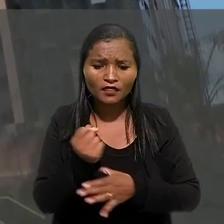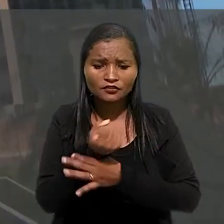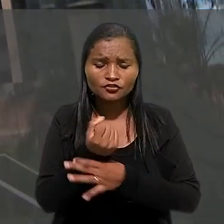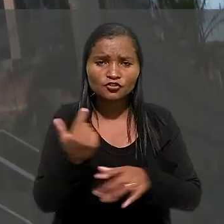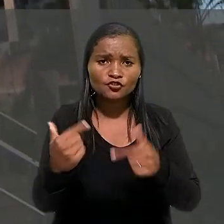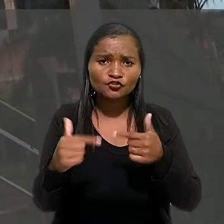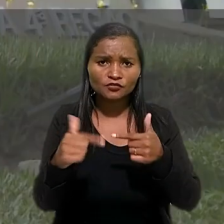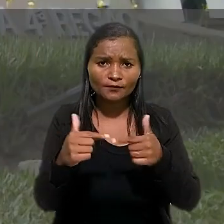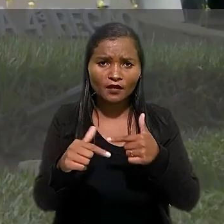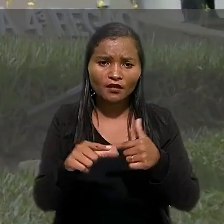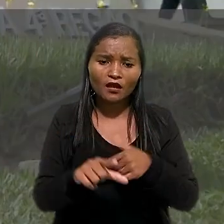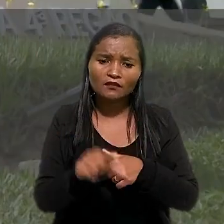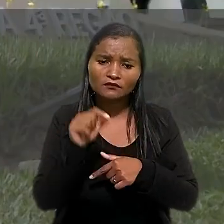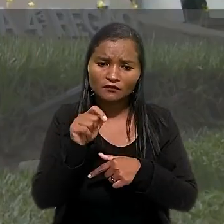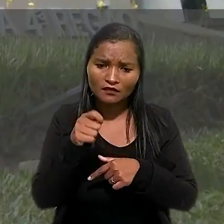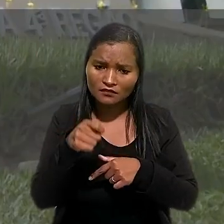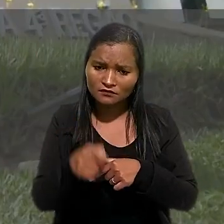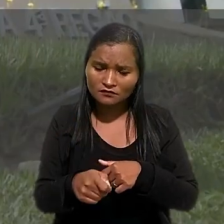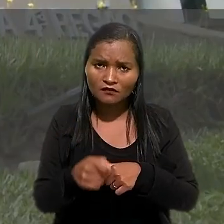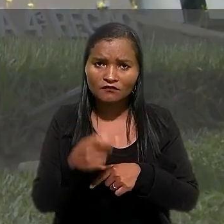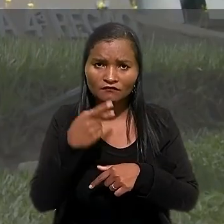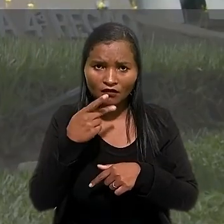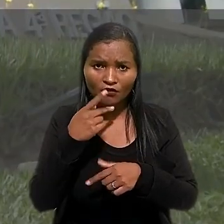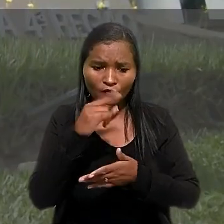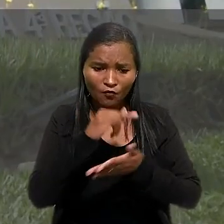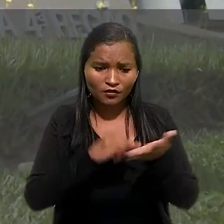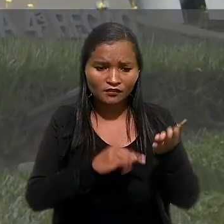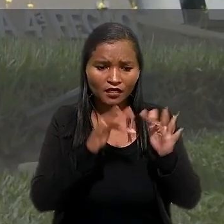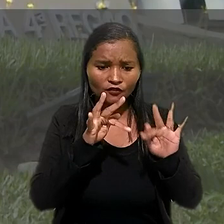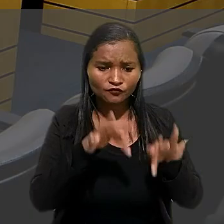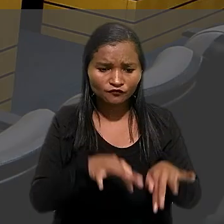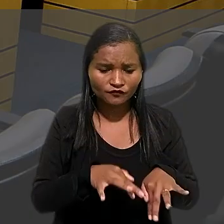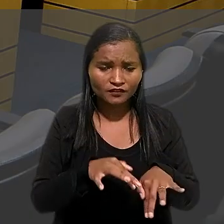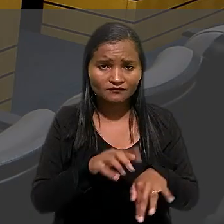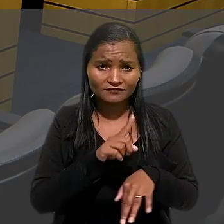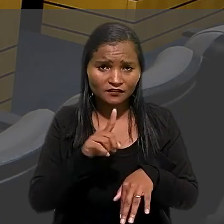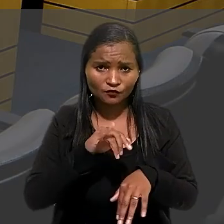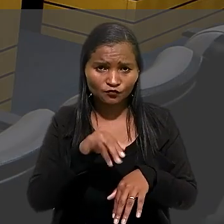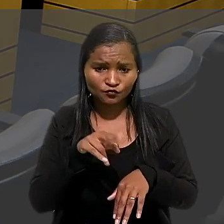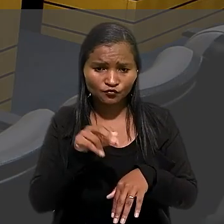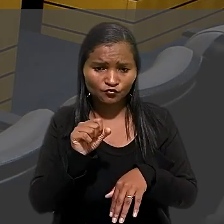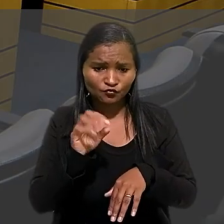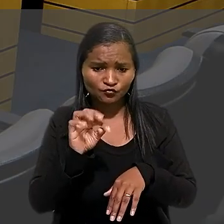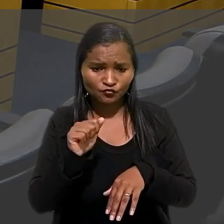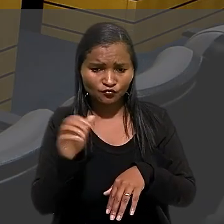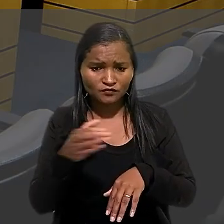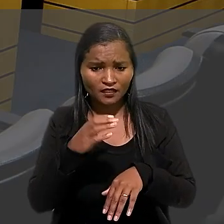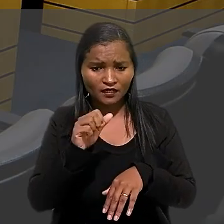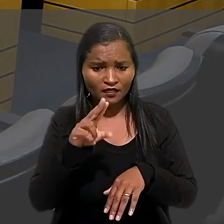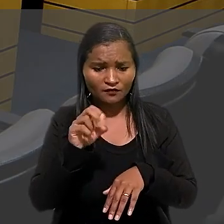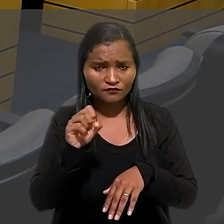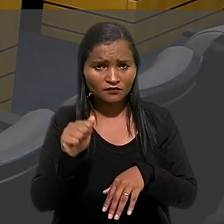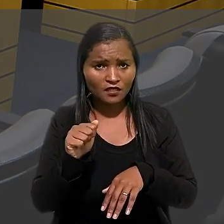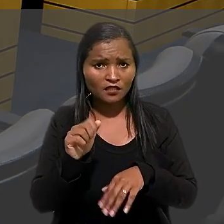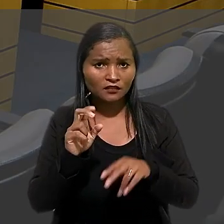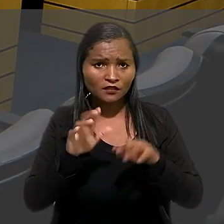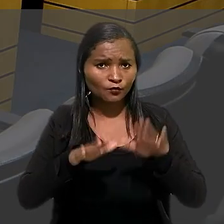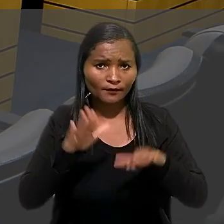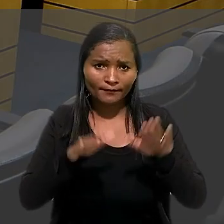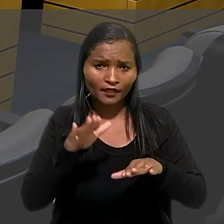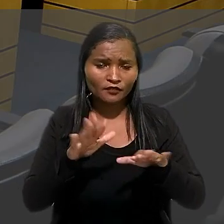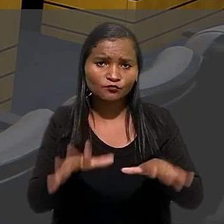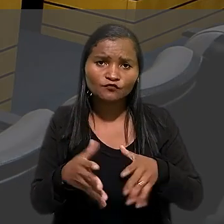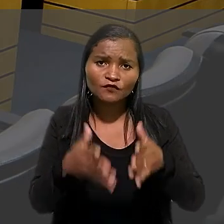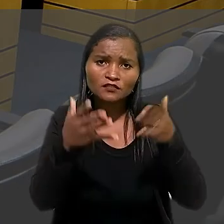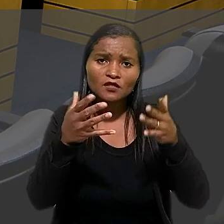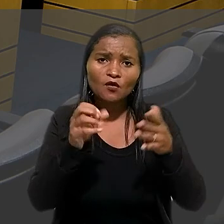garantia de emprego. A decisão reforçou que a rescisão do contrato de trabalho sem justa causa não depende de motivação ou da